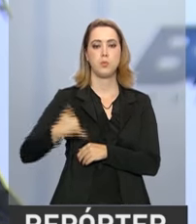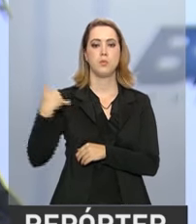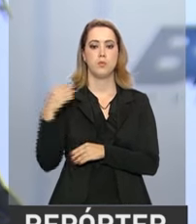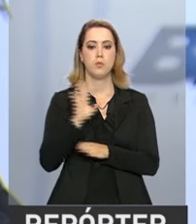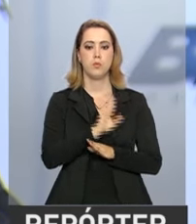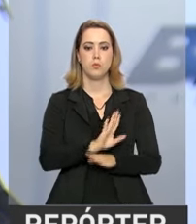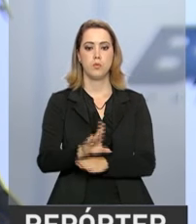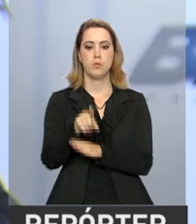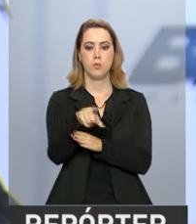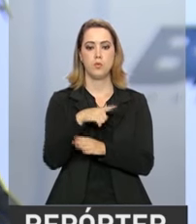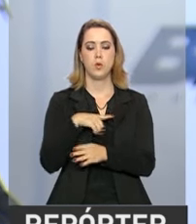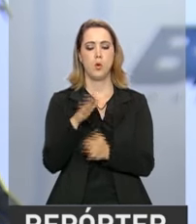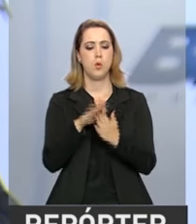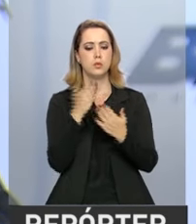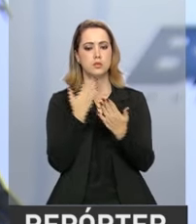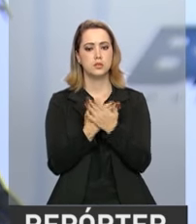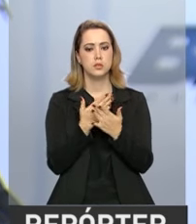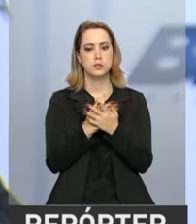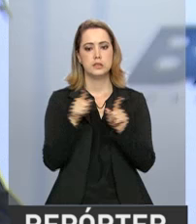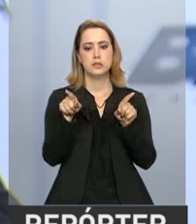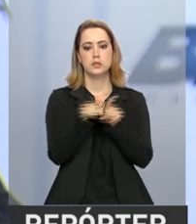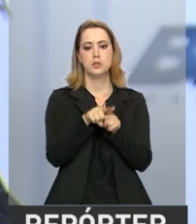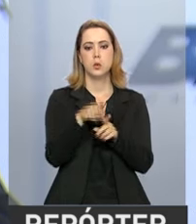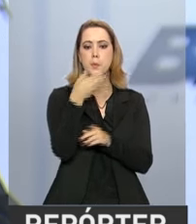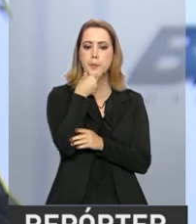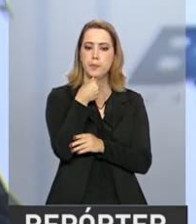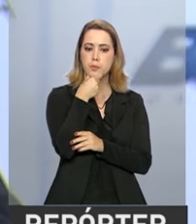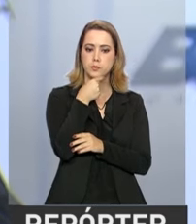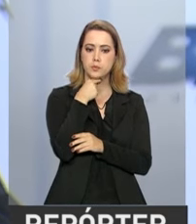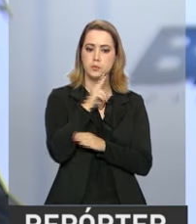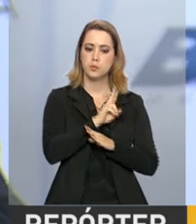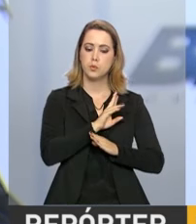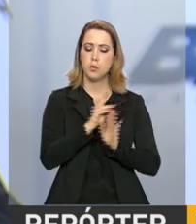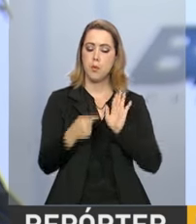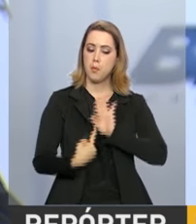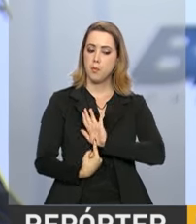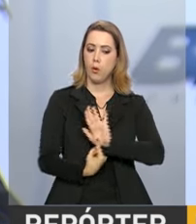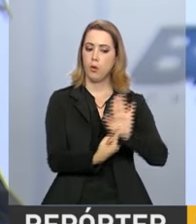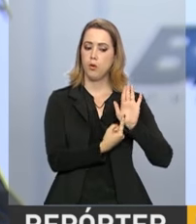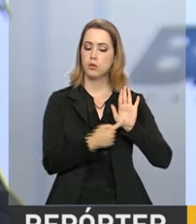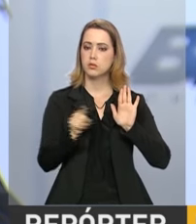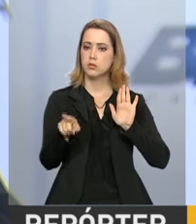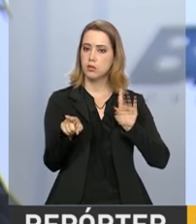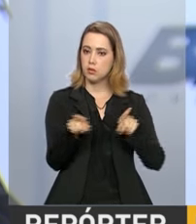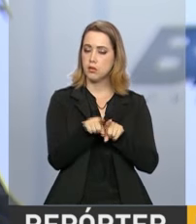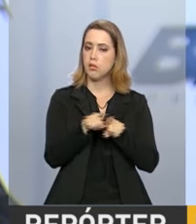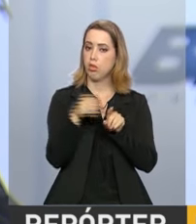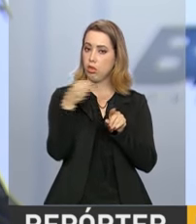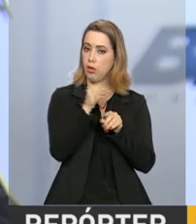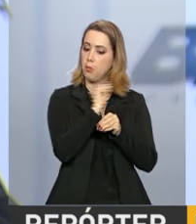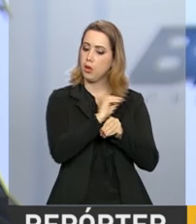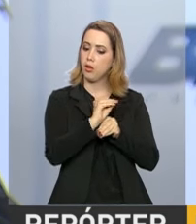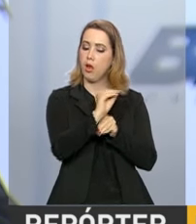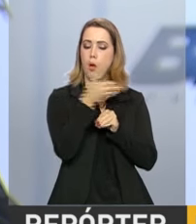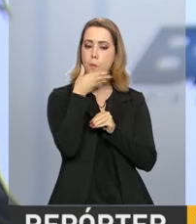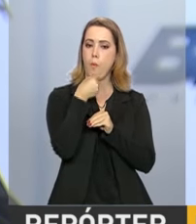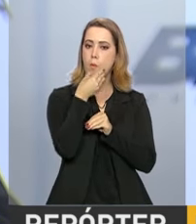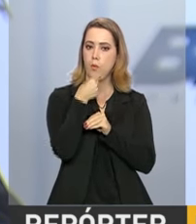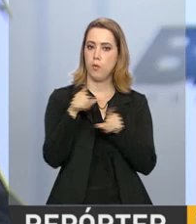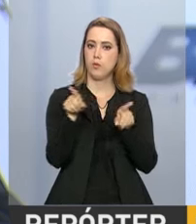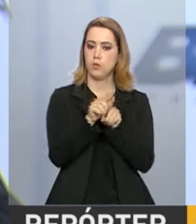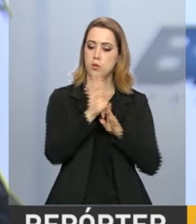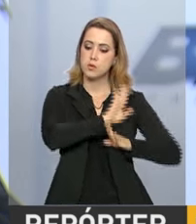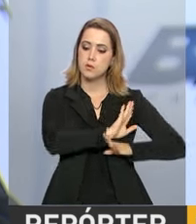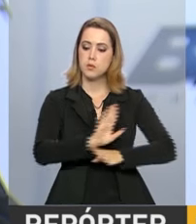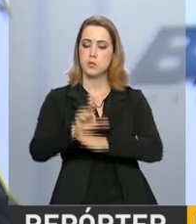que introduziram a vacina já há algum tempo para os meninos, mostram, né, que também ao vacinar os meninos, nós vamos